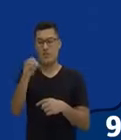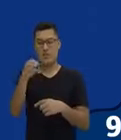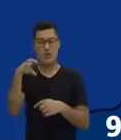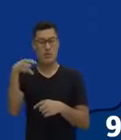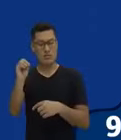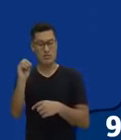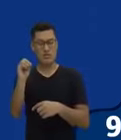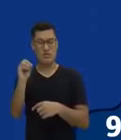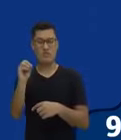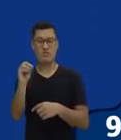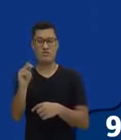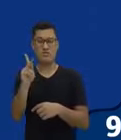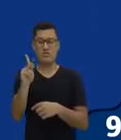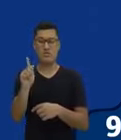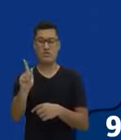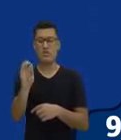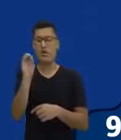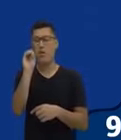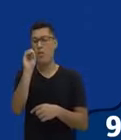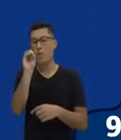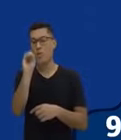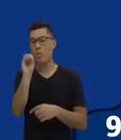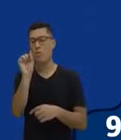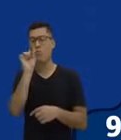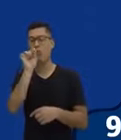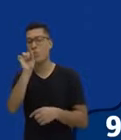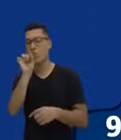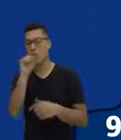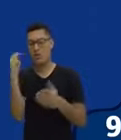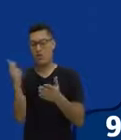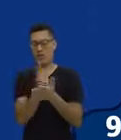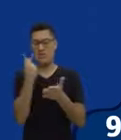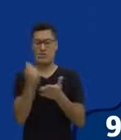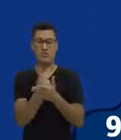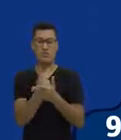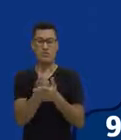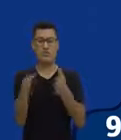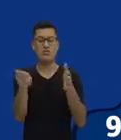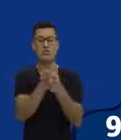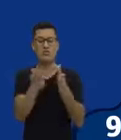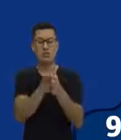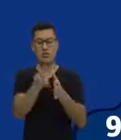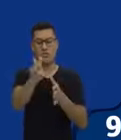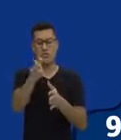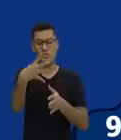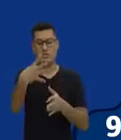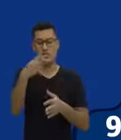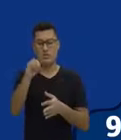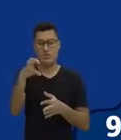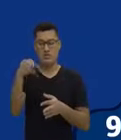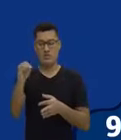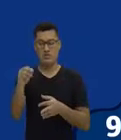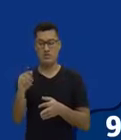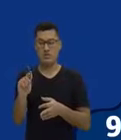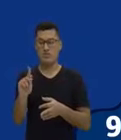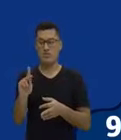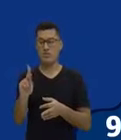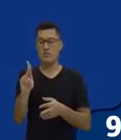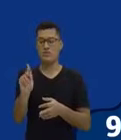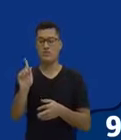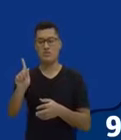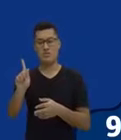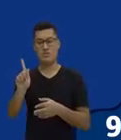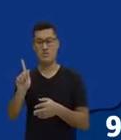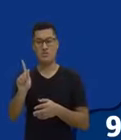5.400. Então, o que acontece? Já chegou onde queria, porque ele queria que chegasse em 5 mil quilos. Não é isso? Equivalente a 5 toneladas aí.